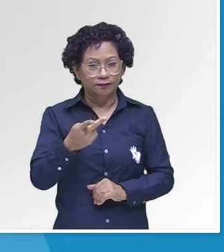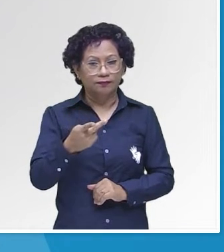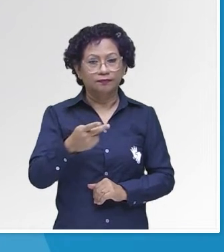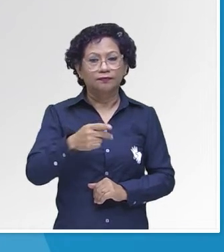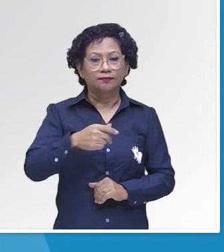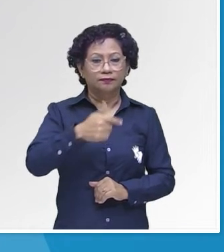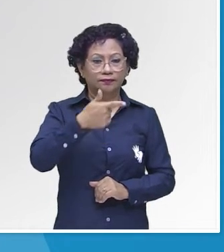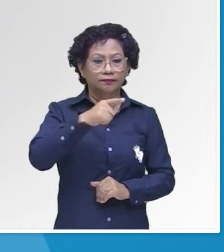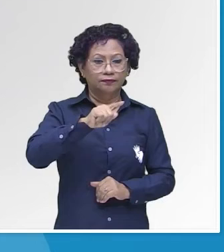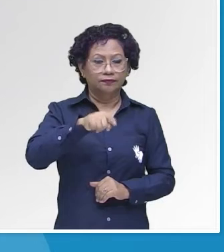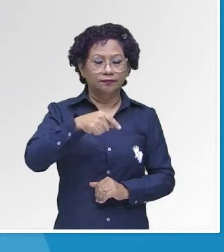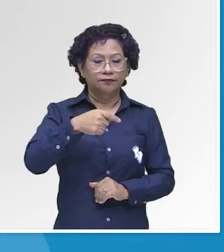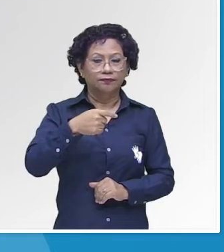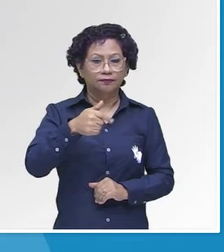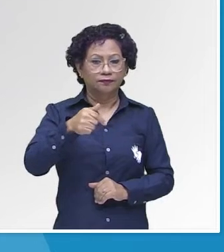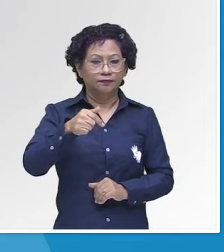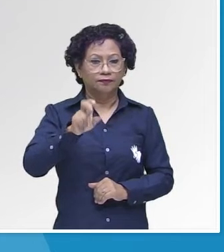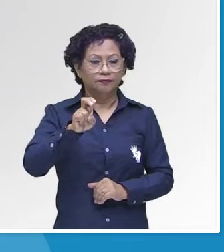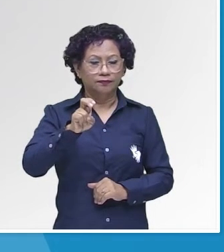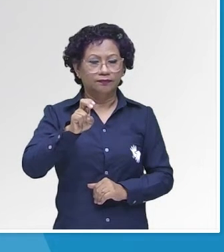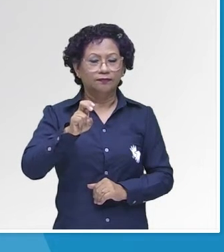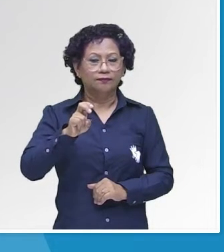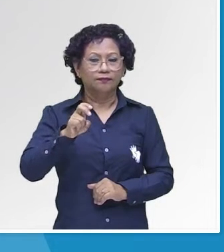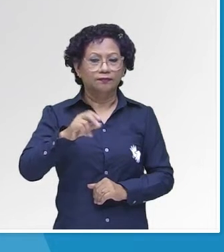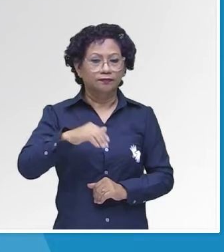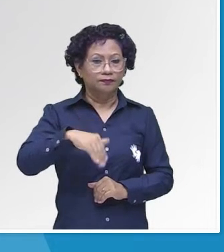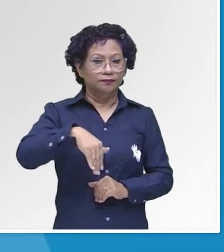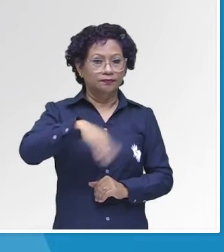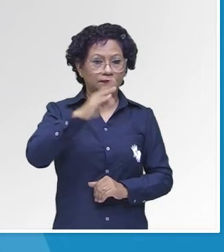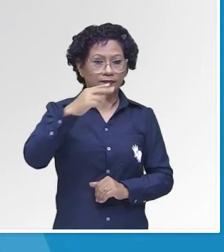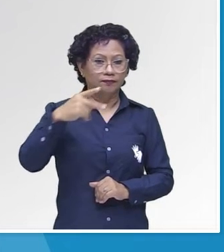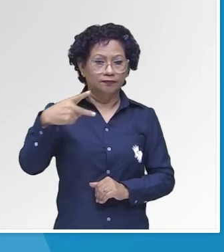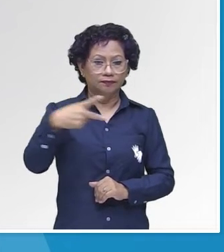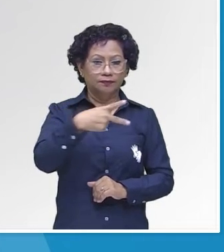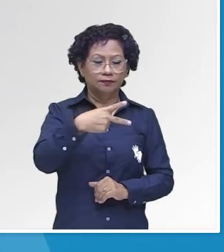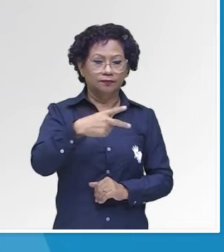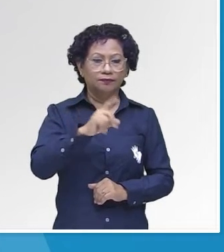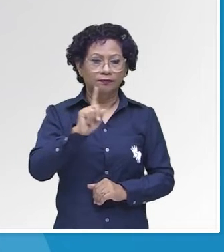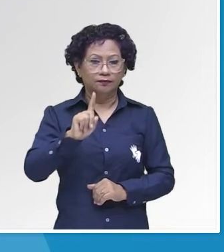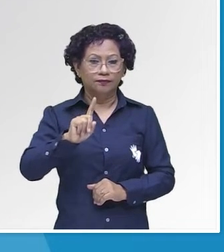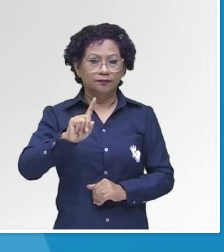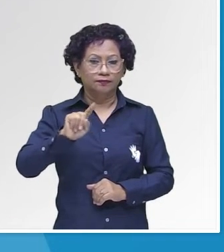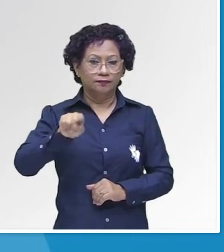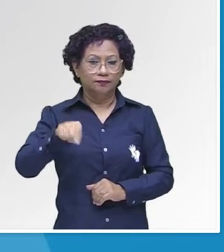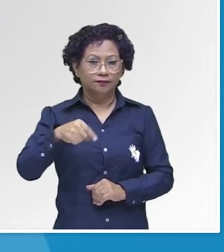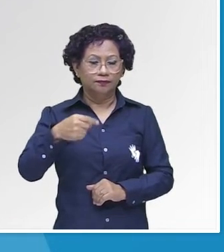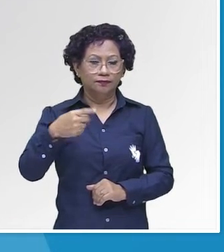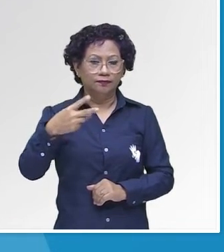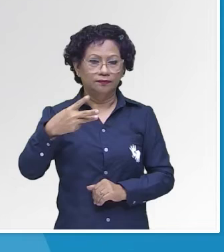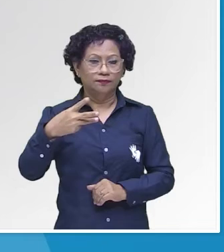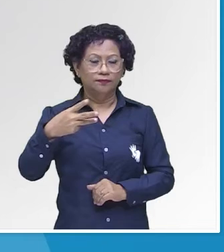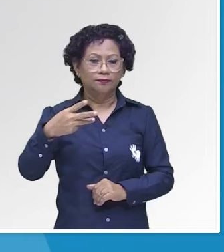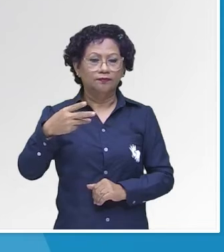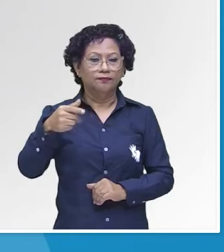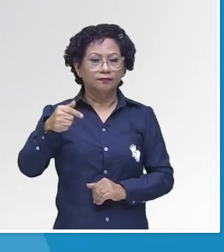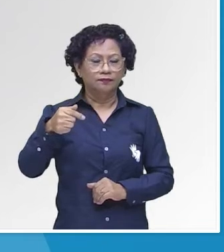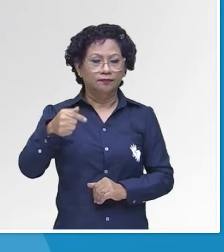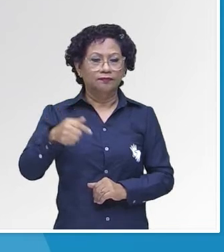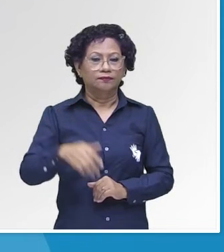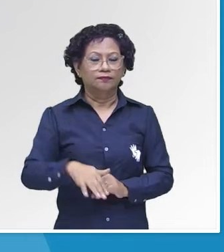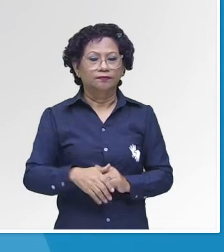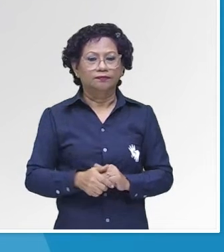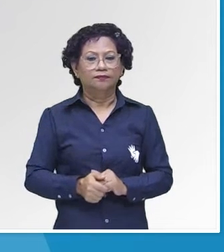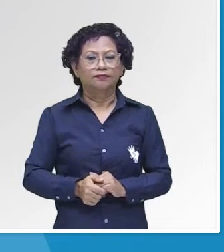2,75 é maior do que 1,37. Portanto, né, o desempenho, o